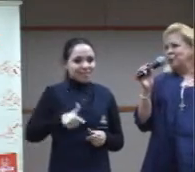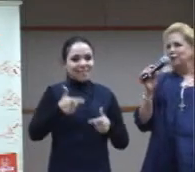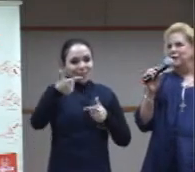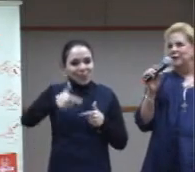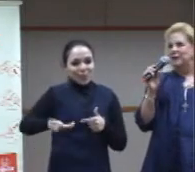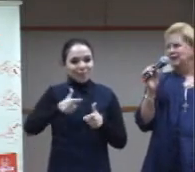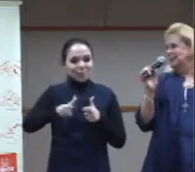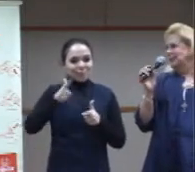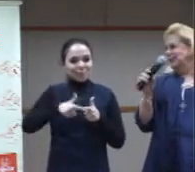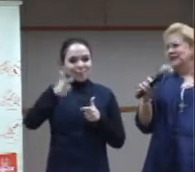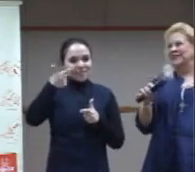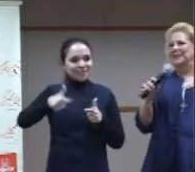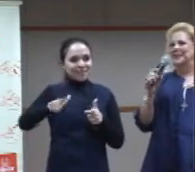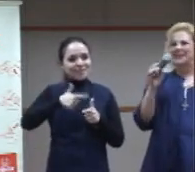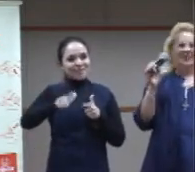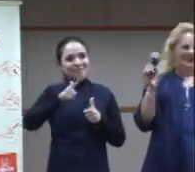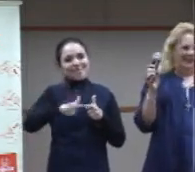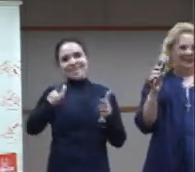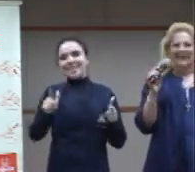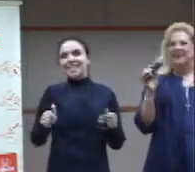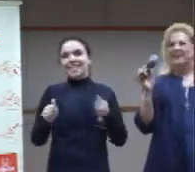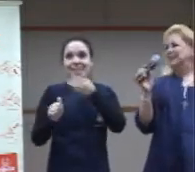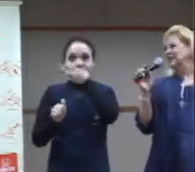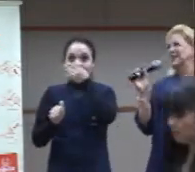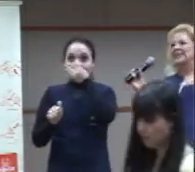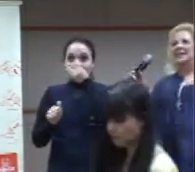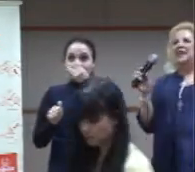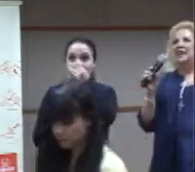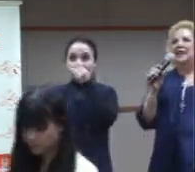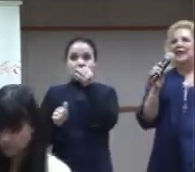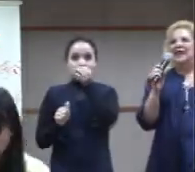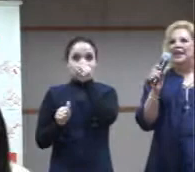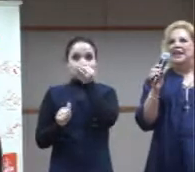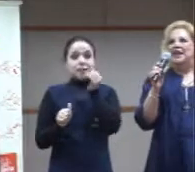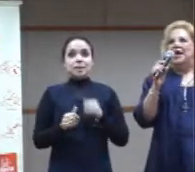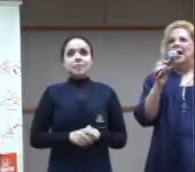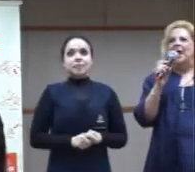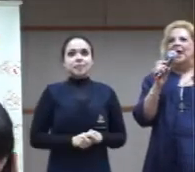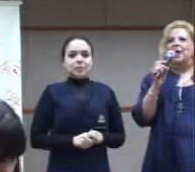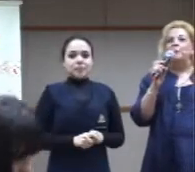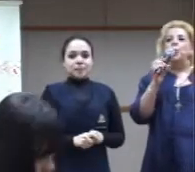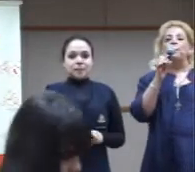Travou de novo? Não, a minha slide vazia mesmo.